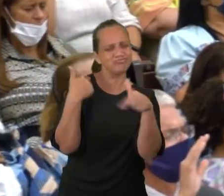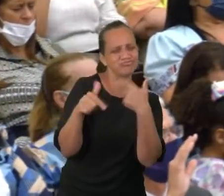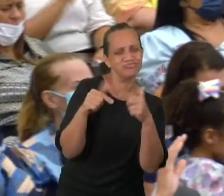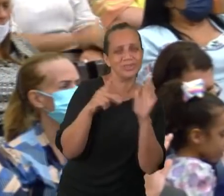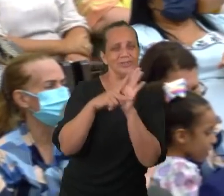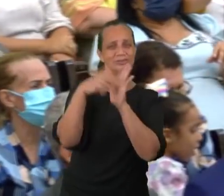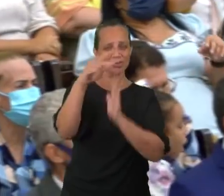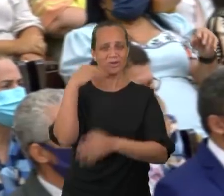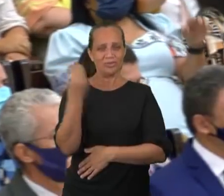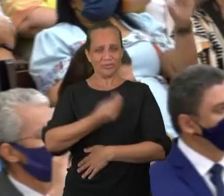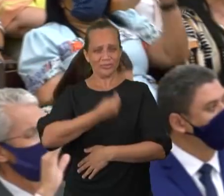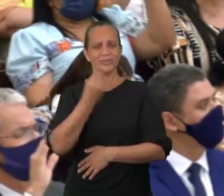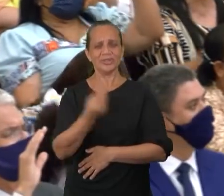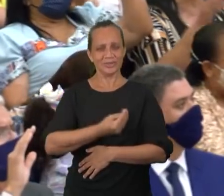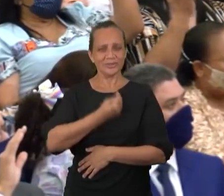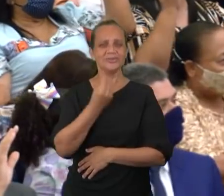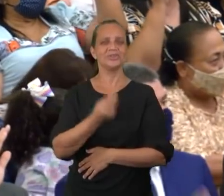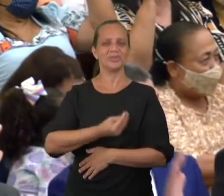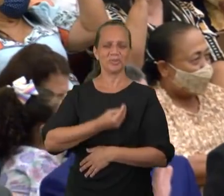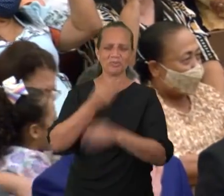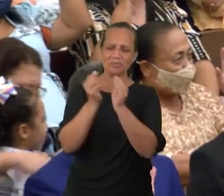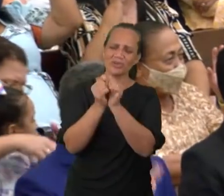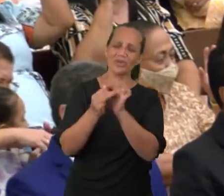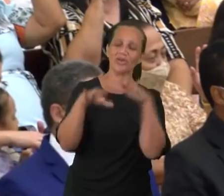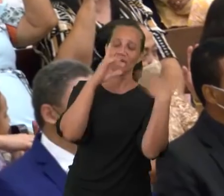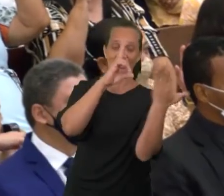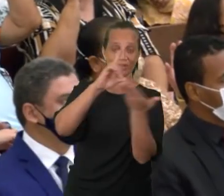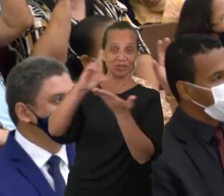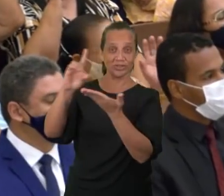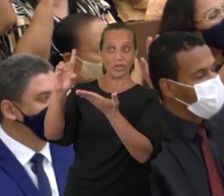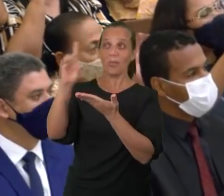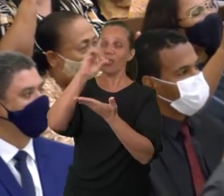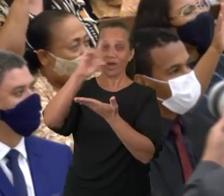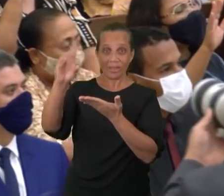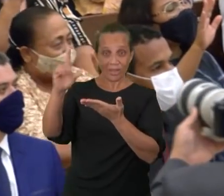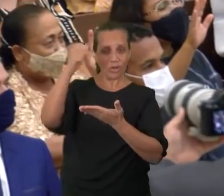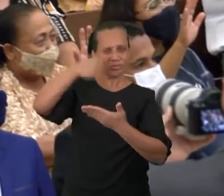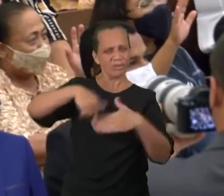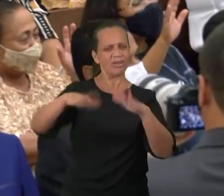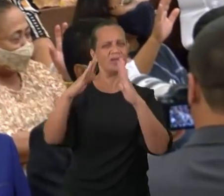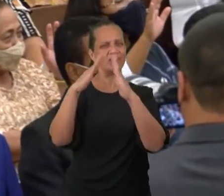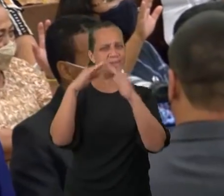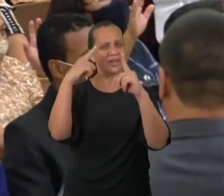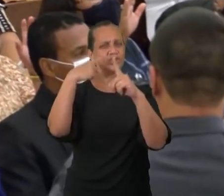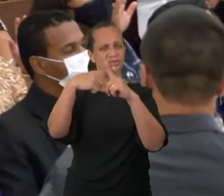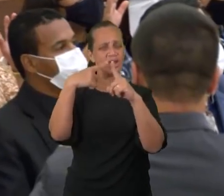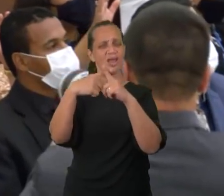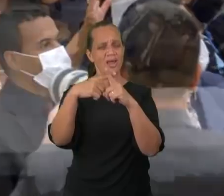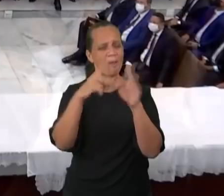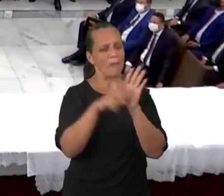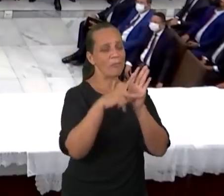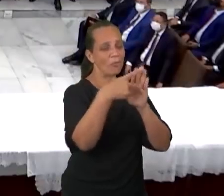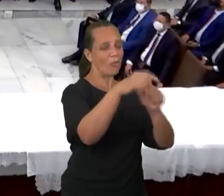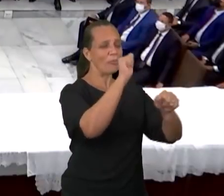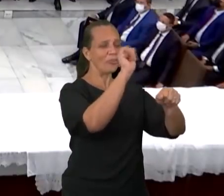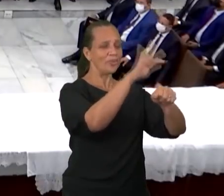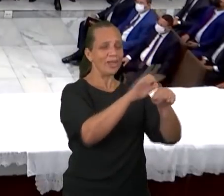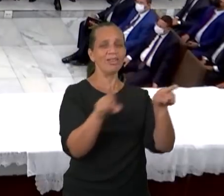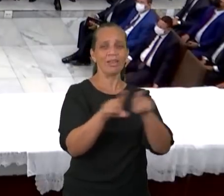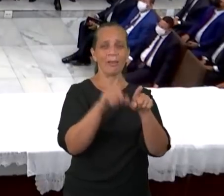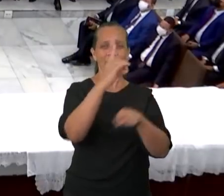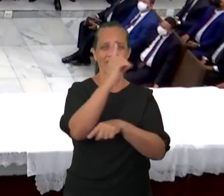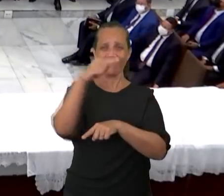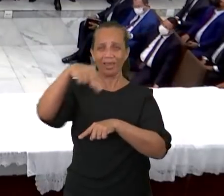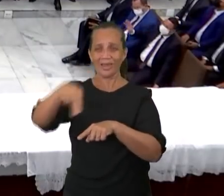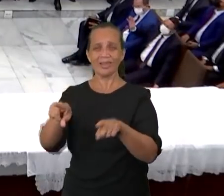trabalhando. Deus está trabalhando. Porque o Deus desta igreja é o Deus de Ana, é o Deus de Daniel,